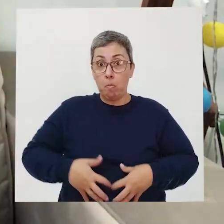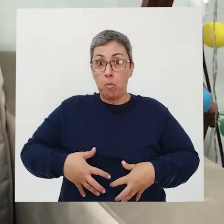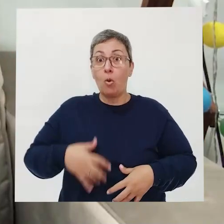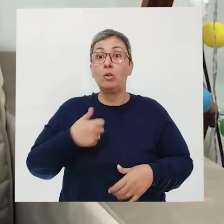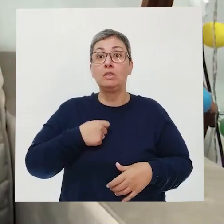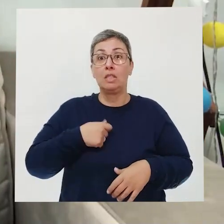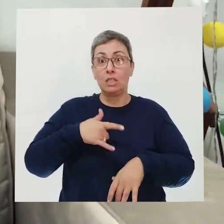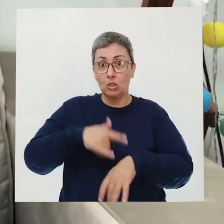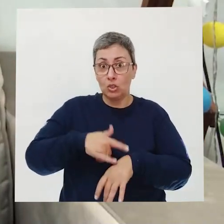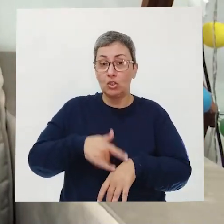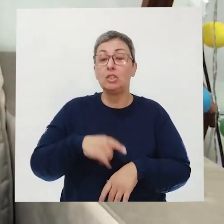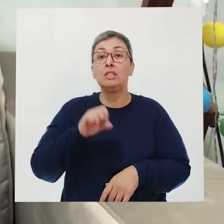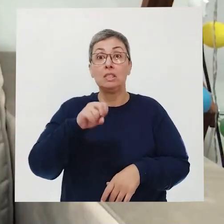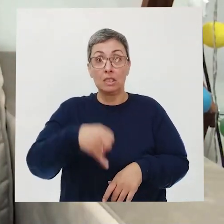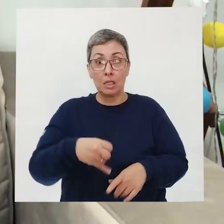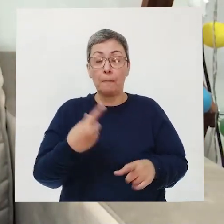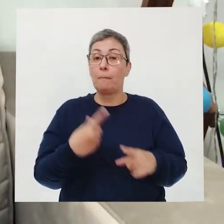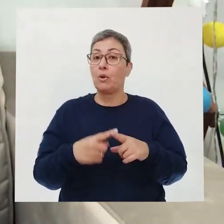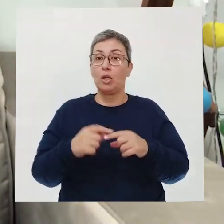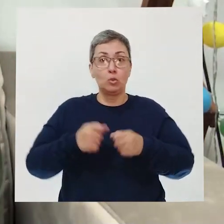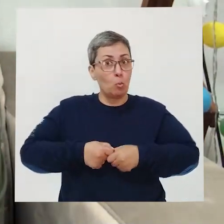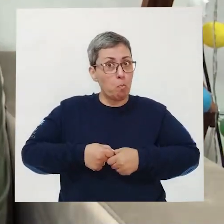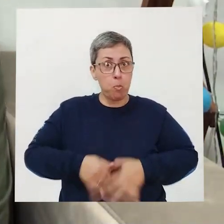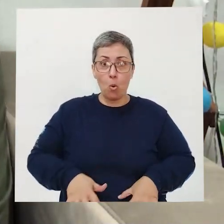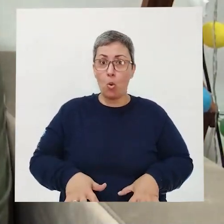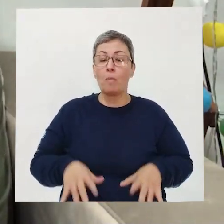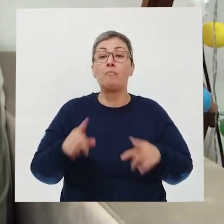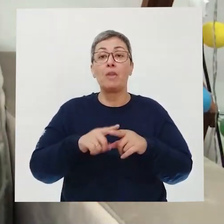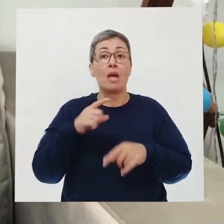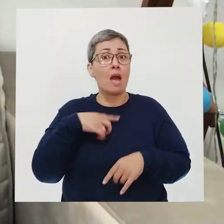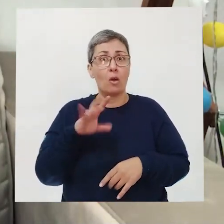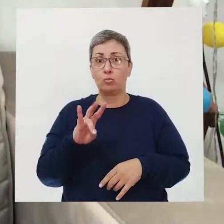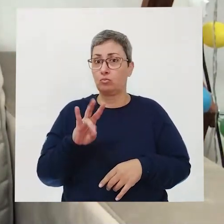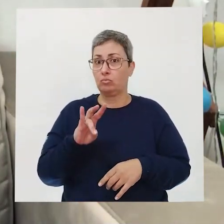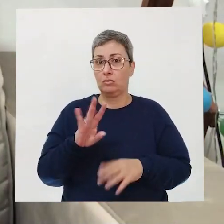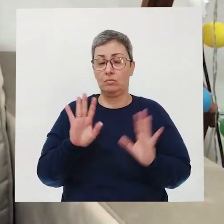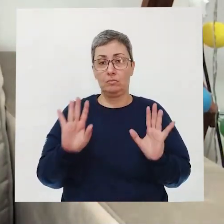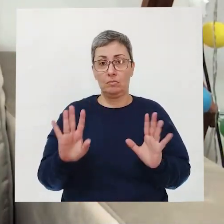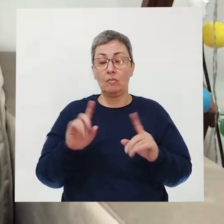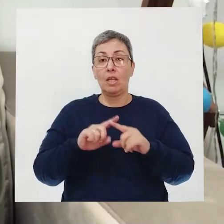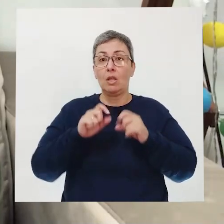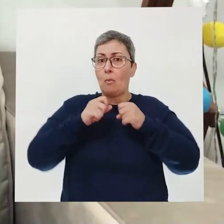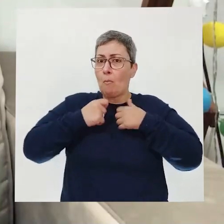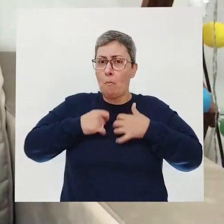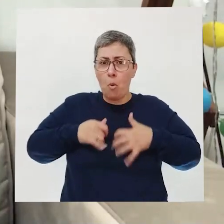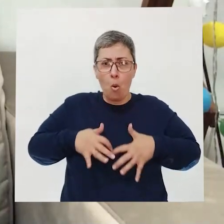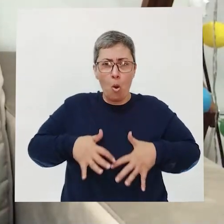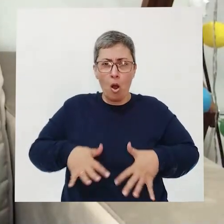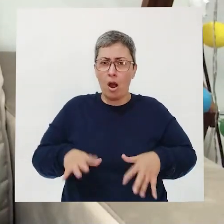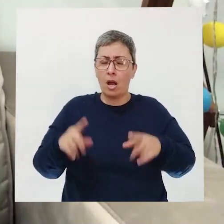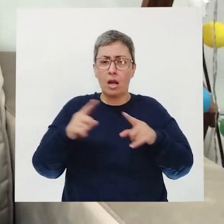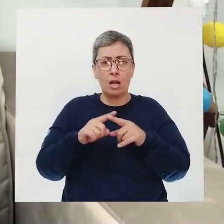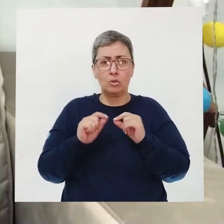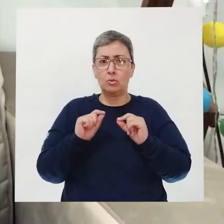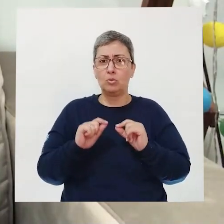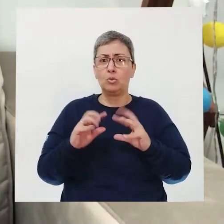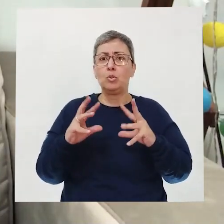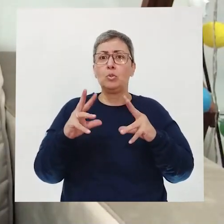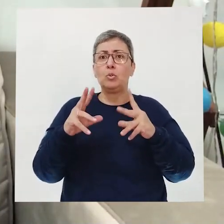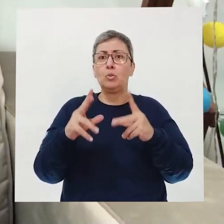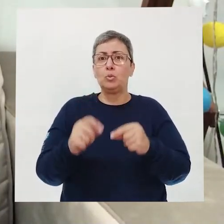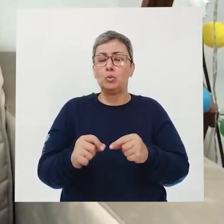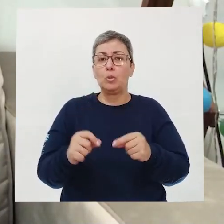faz xixi na roupa também, porque tudo se libera. Tudo isso é automático. E uma cascata de reações